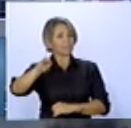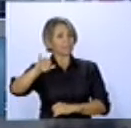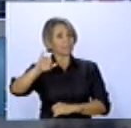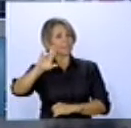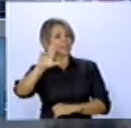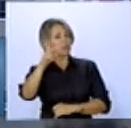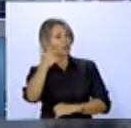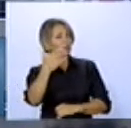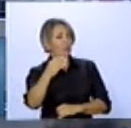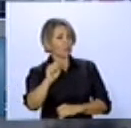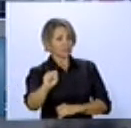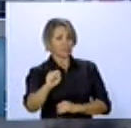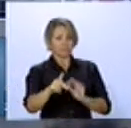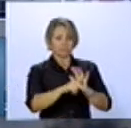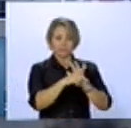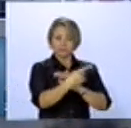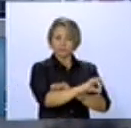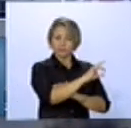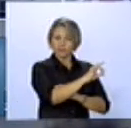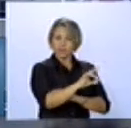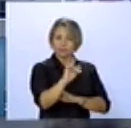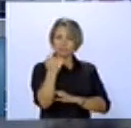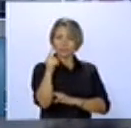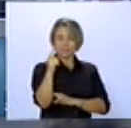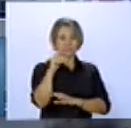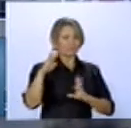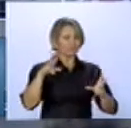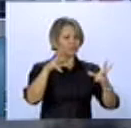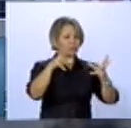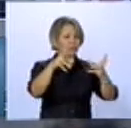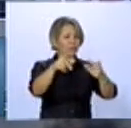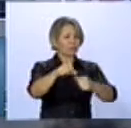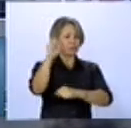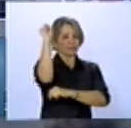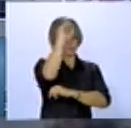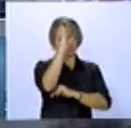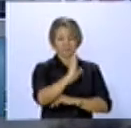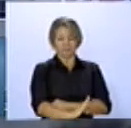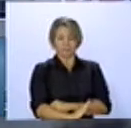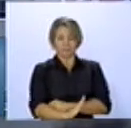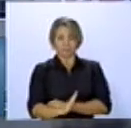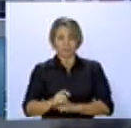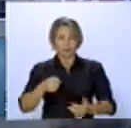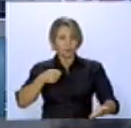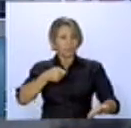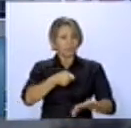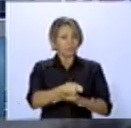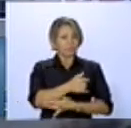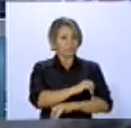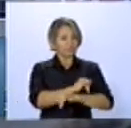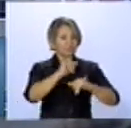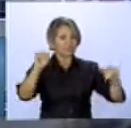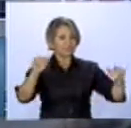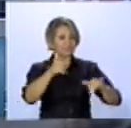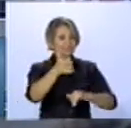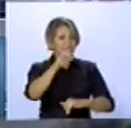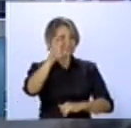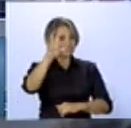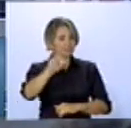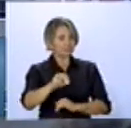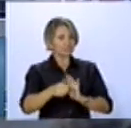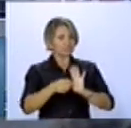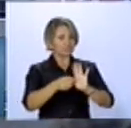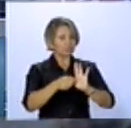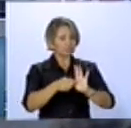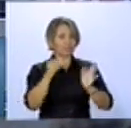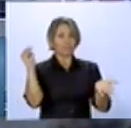isso não é uma moda só de Goiás não é moda do Brasil inteiro o gasto com papagaio foi 150 milhões o que mostra um total desrespeito